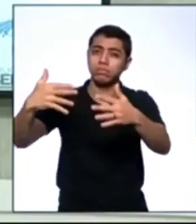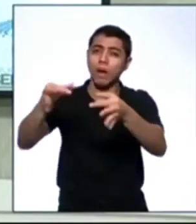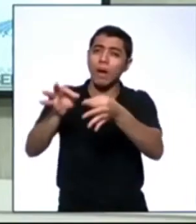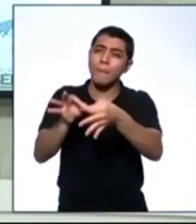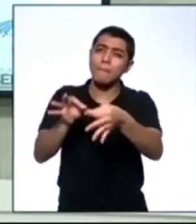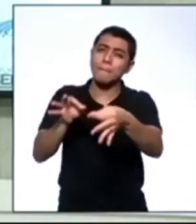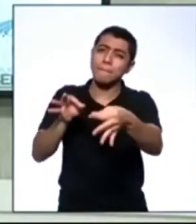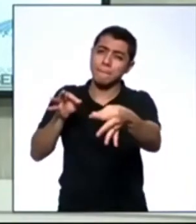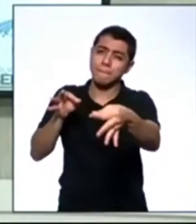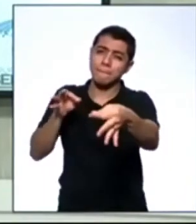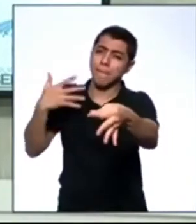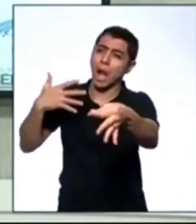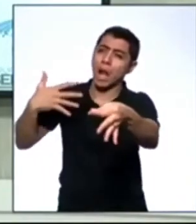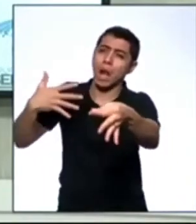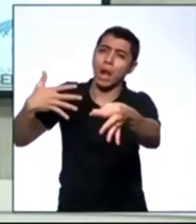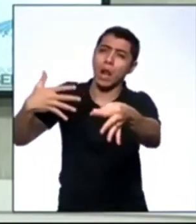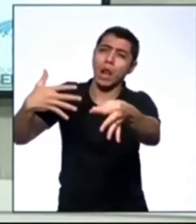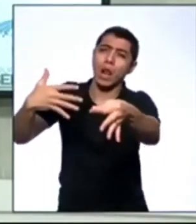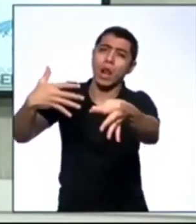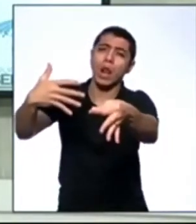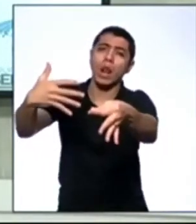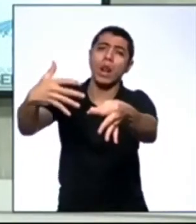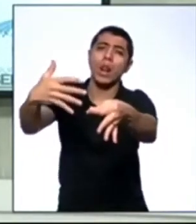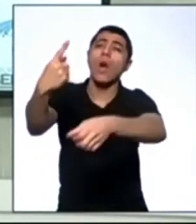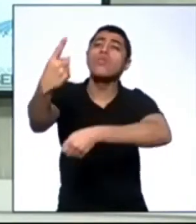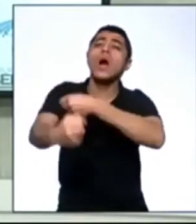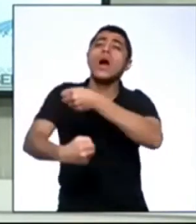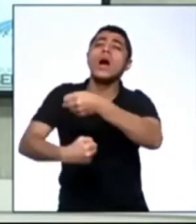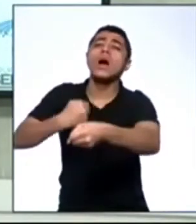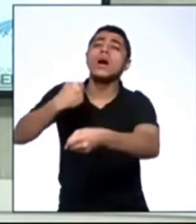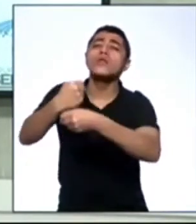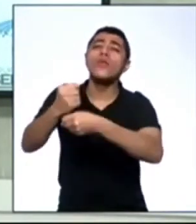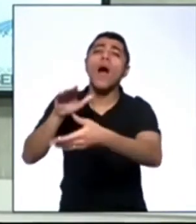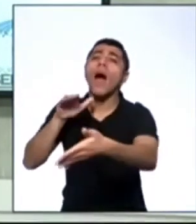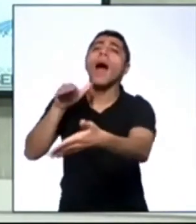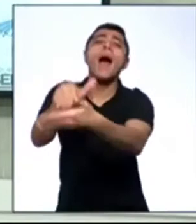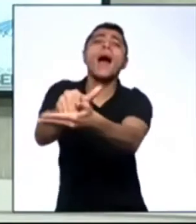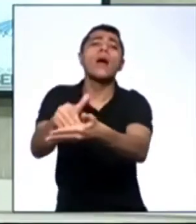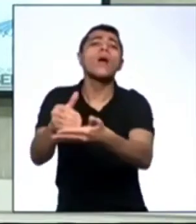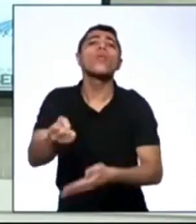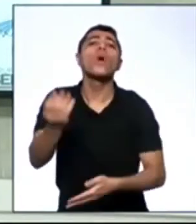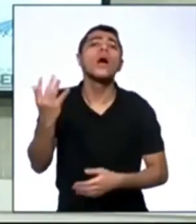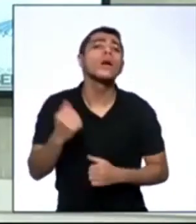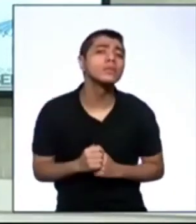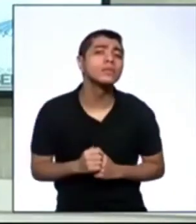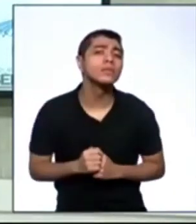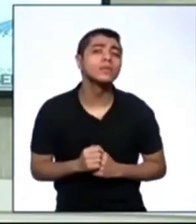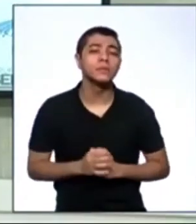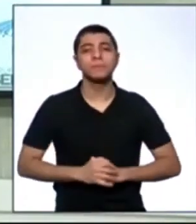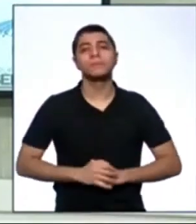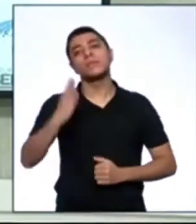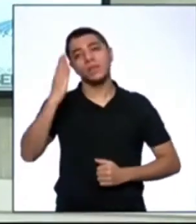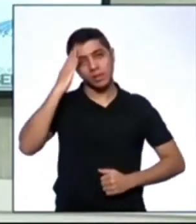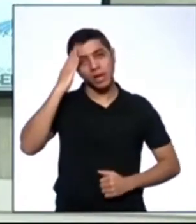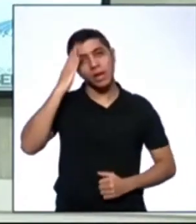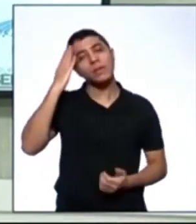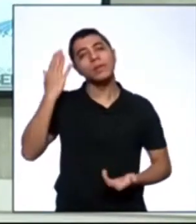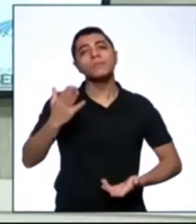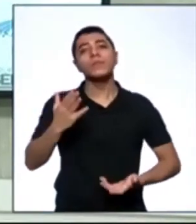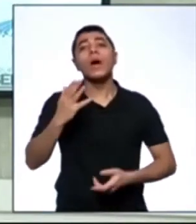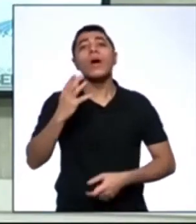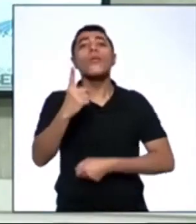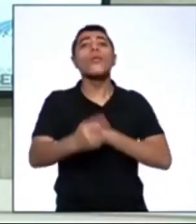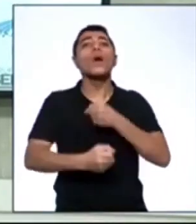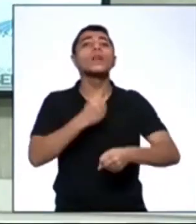A velocidade da luz, claro que vai ser dada como 3 vezes 10 à oitava metros por segundo. E um ano que tem